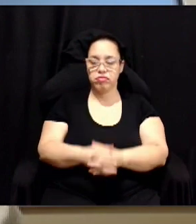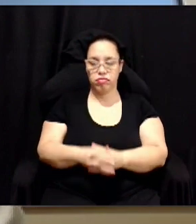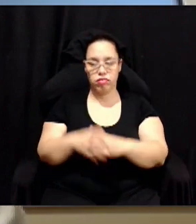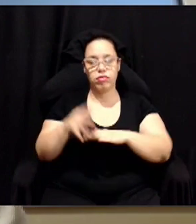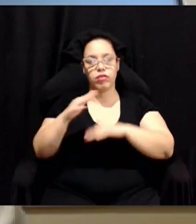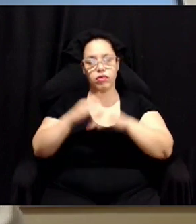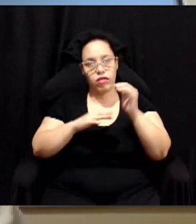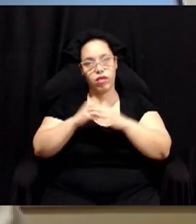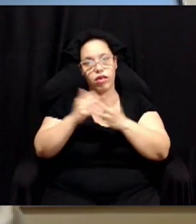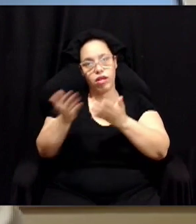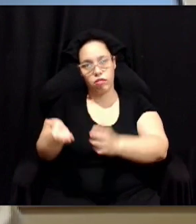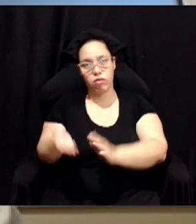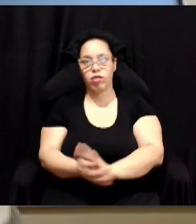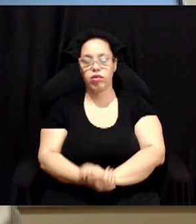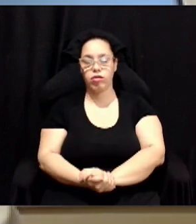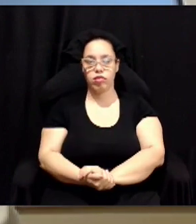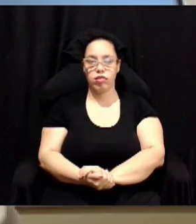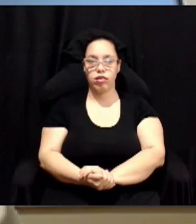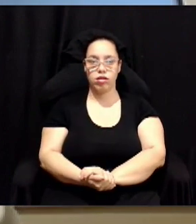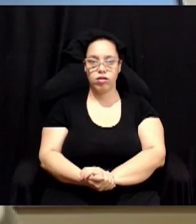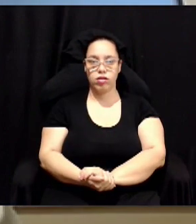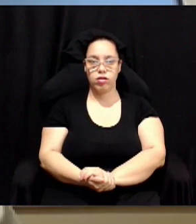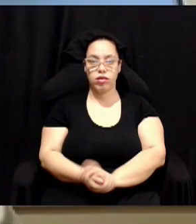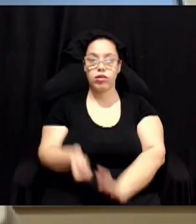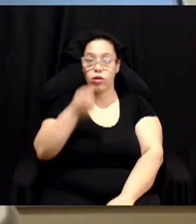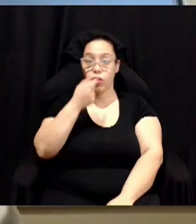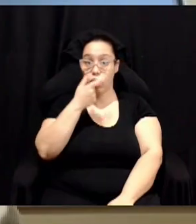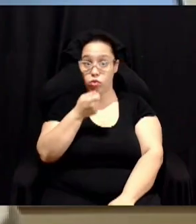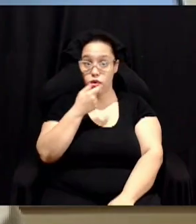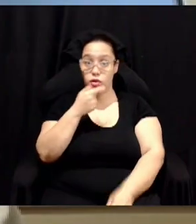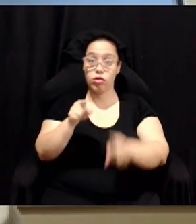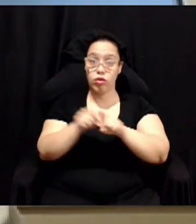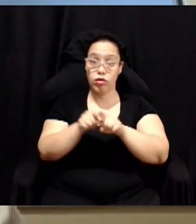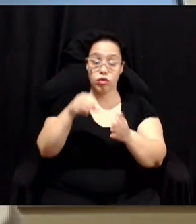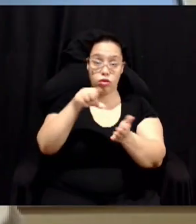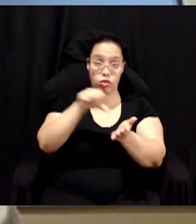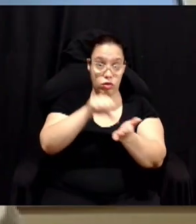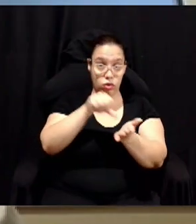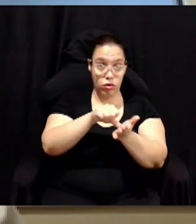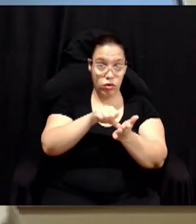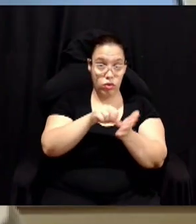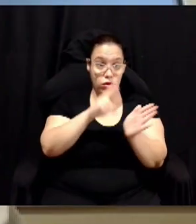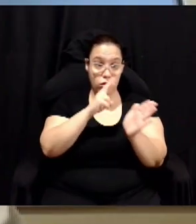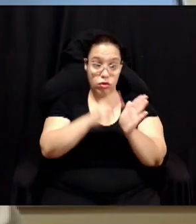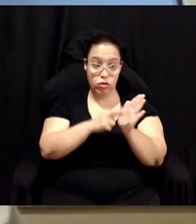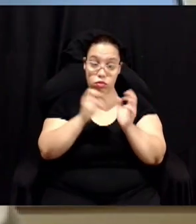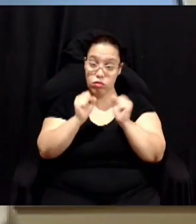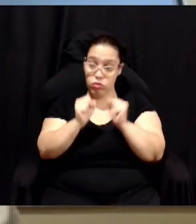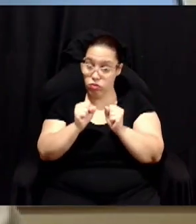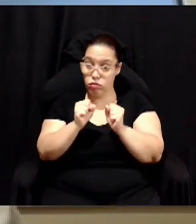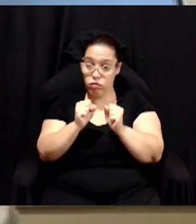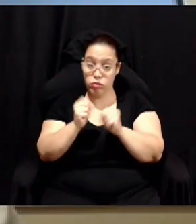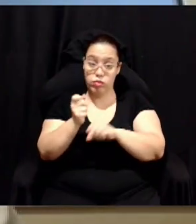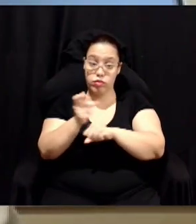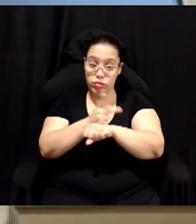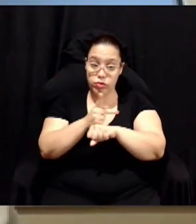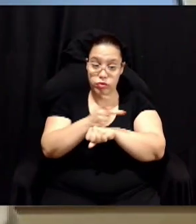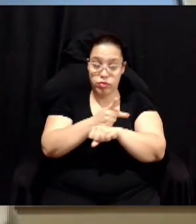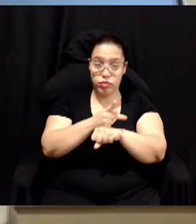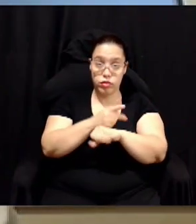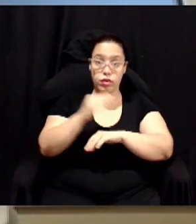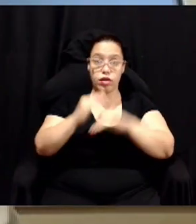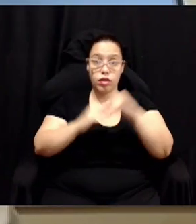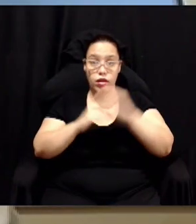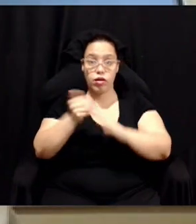inclusive disponibilidade de medicamentos e centros de referência que podem ser buscados para poder se tratar cada vez melhor